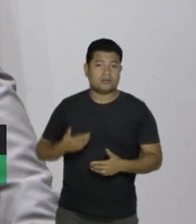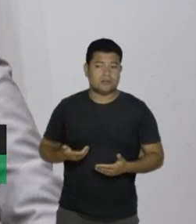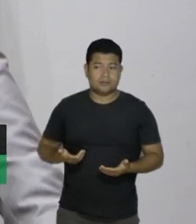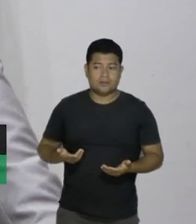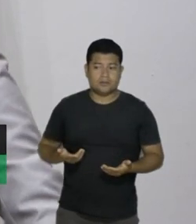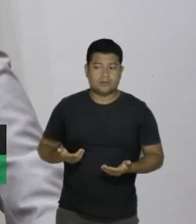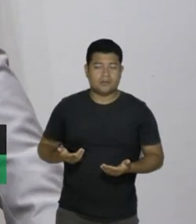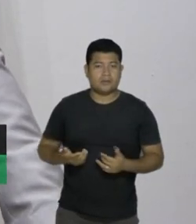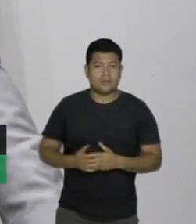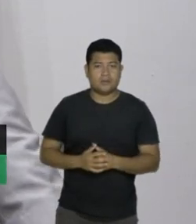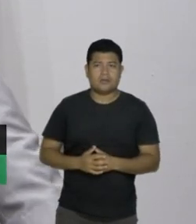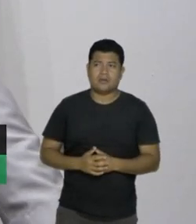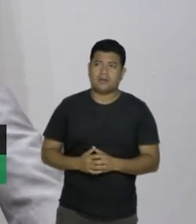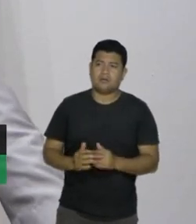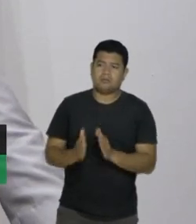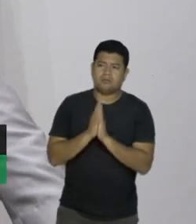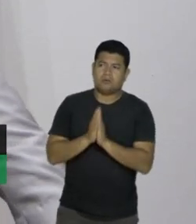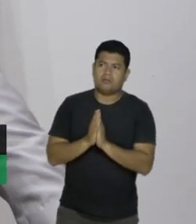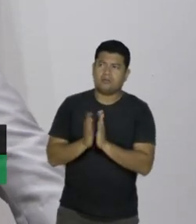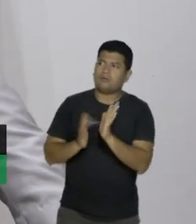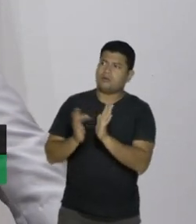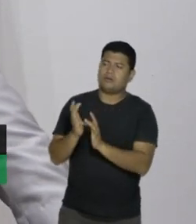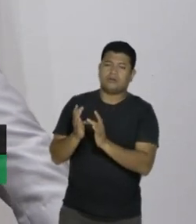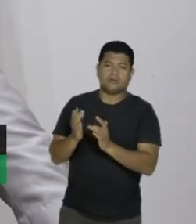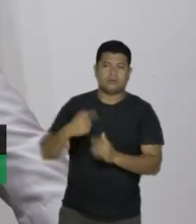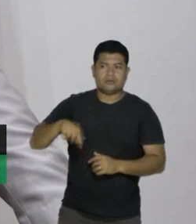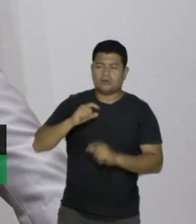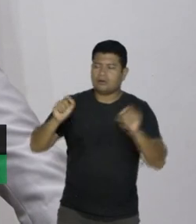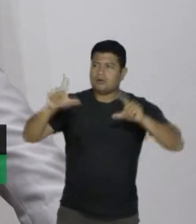Cristo Quando que a gente vai acordar desse pesadelo